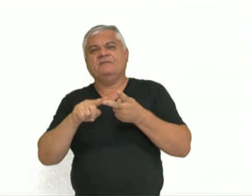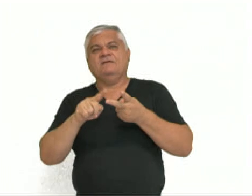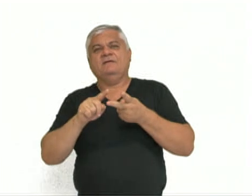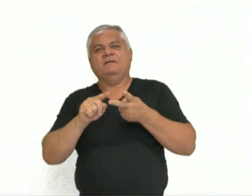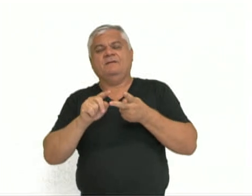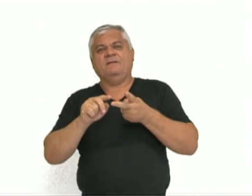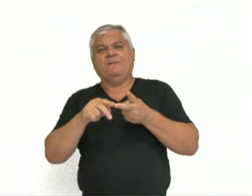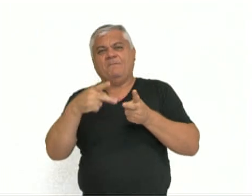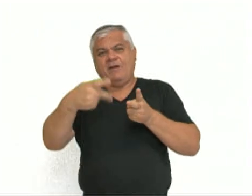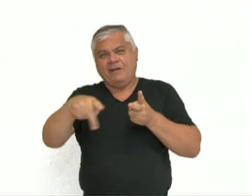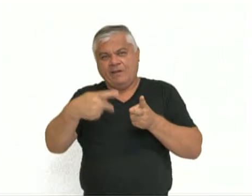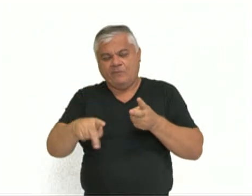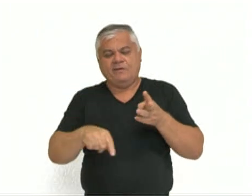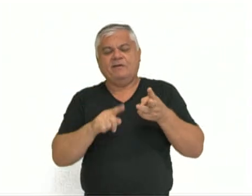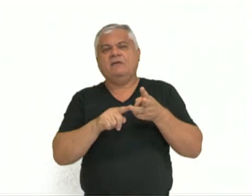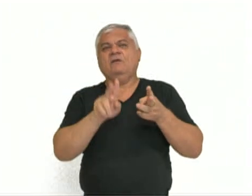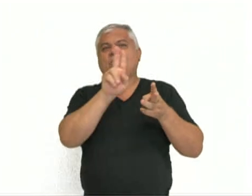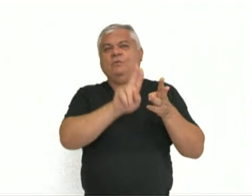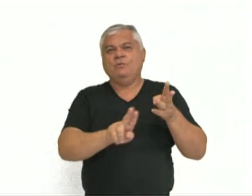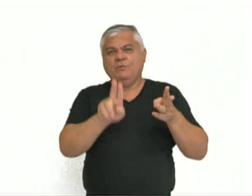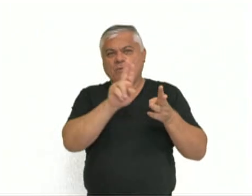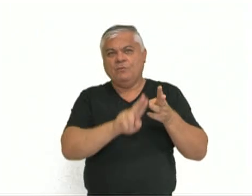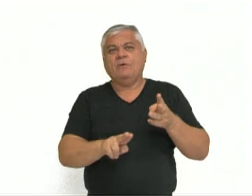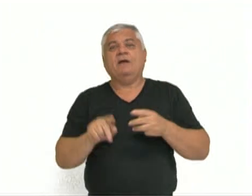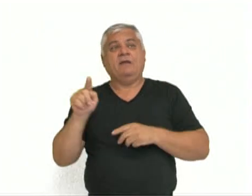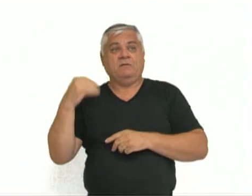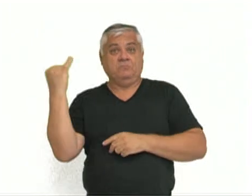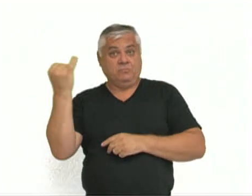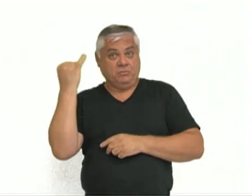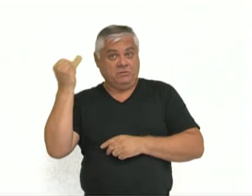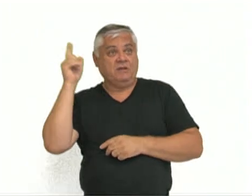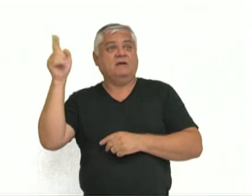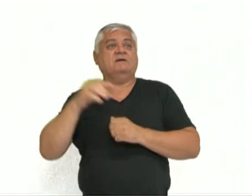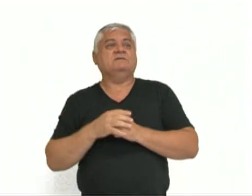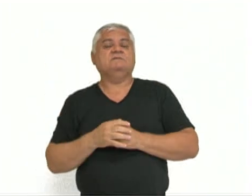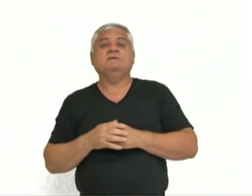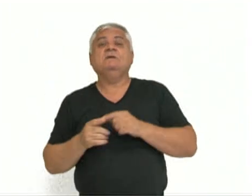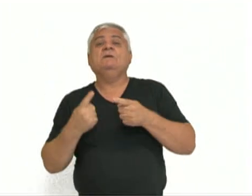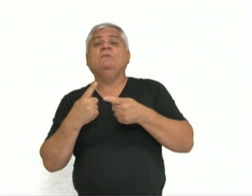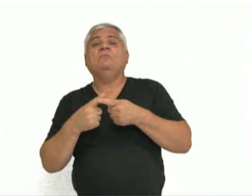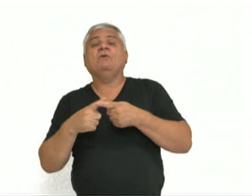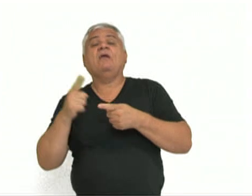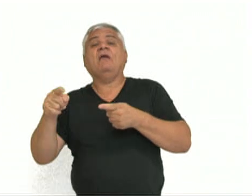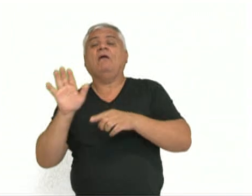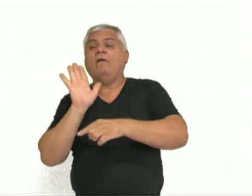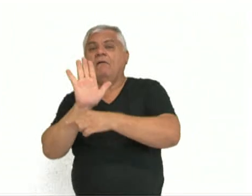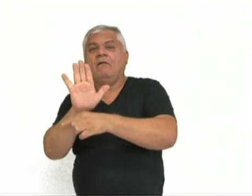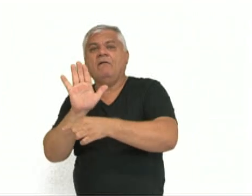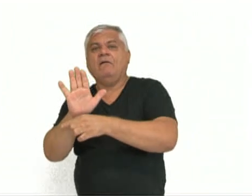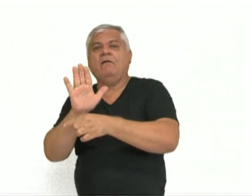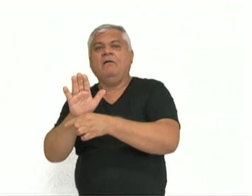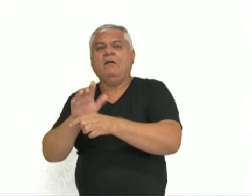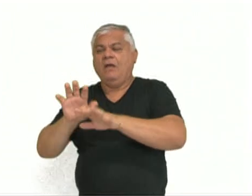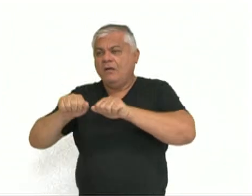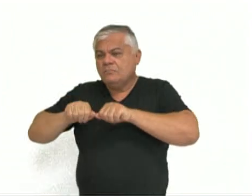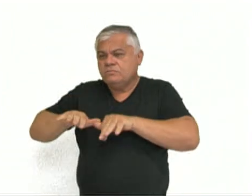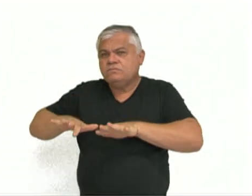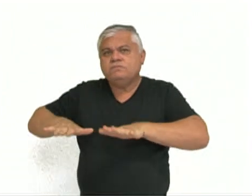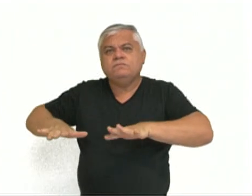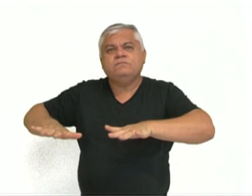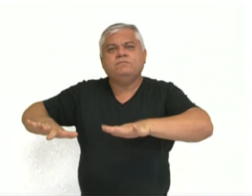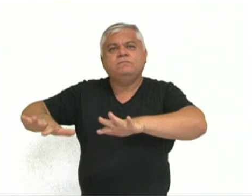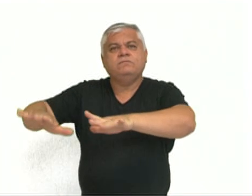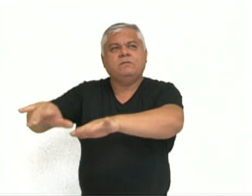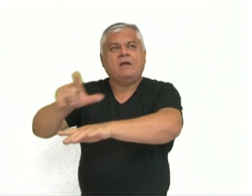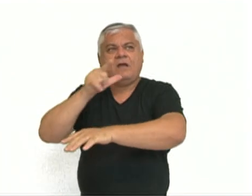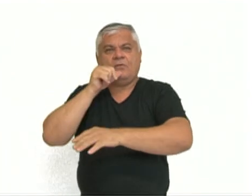Uruguai. É importantíssima essa bacia como fonte de abastecimento de água para essas cidades, tá